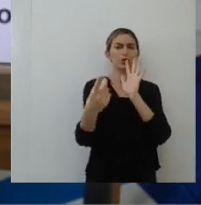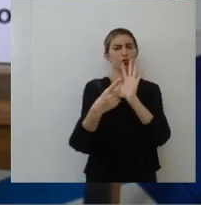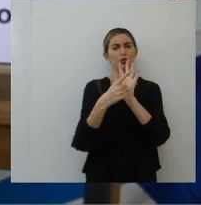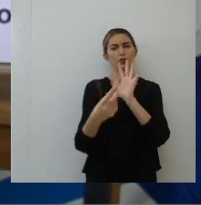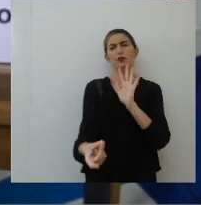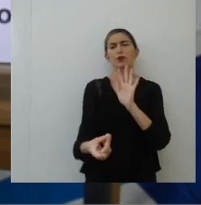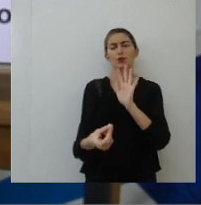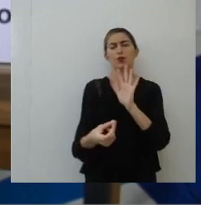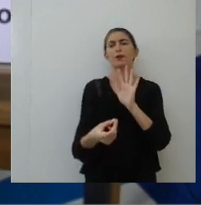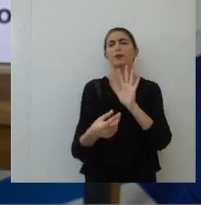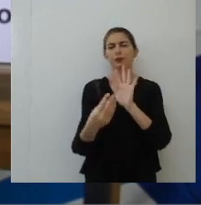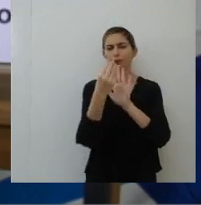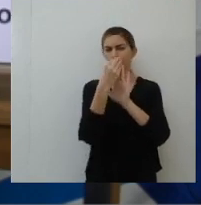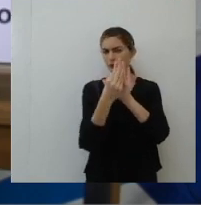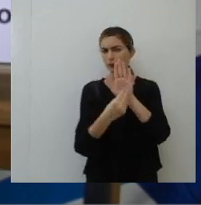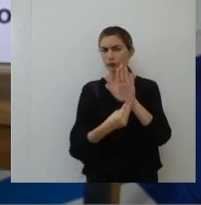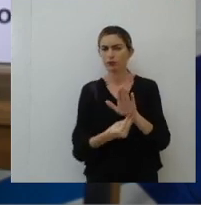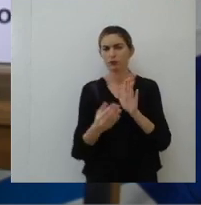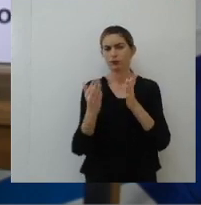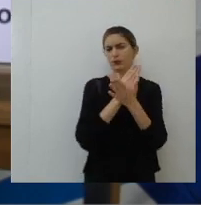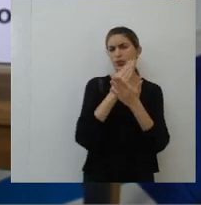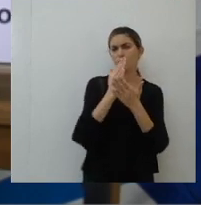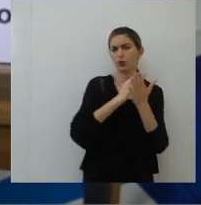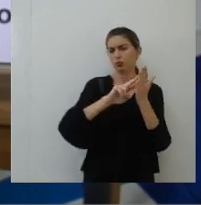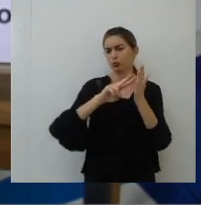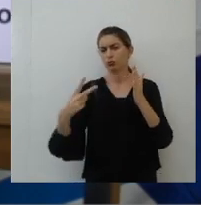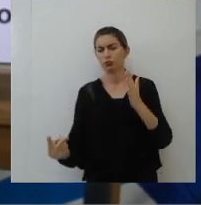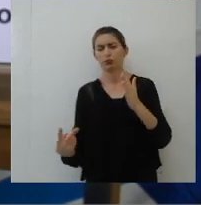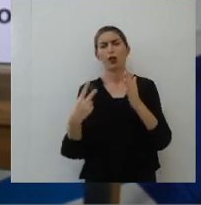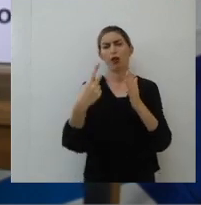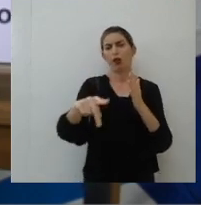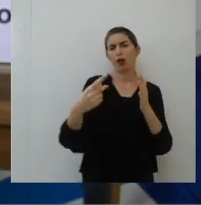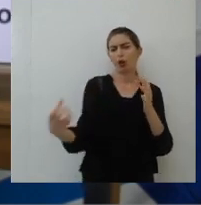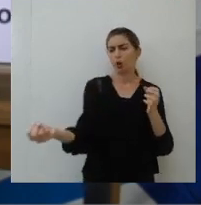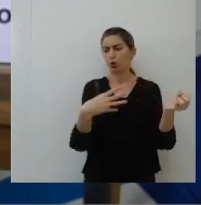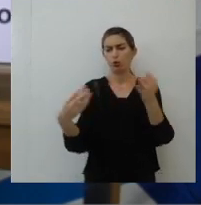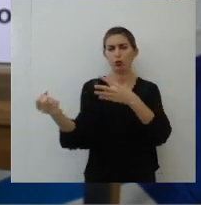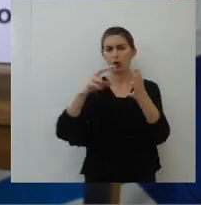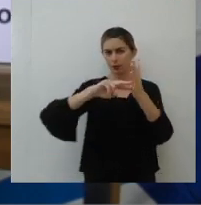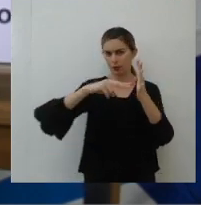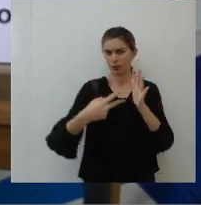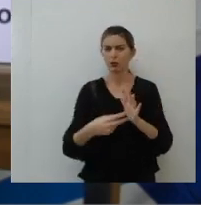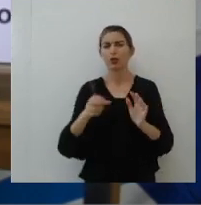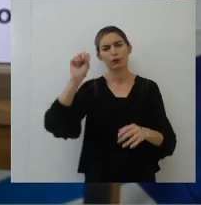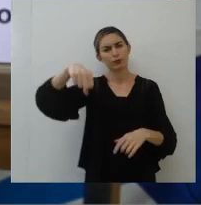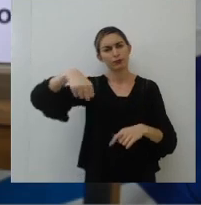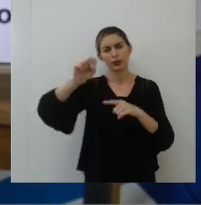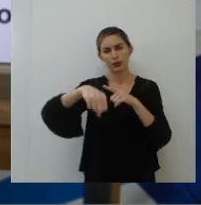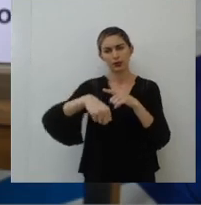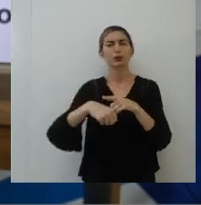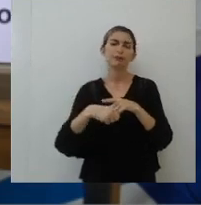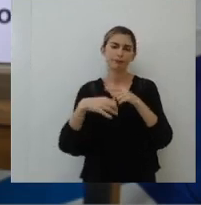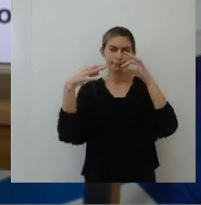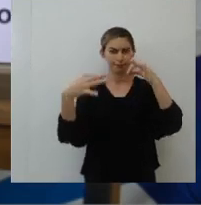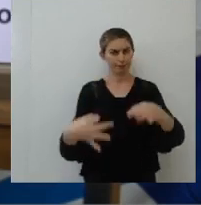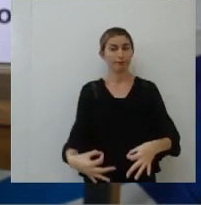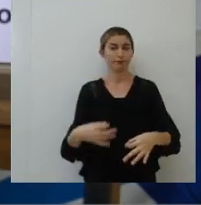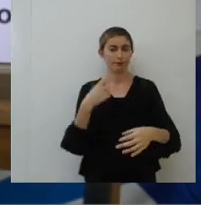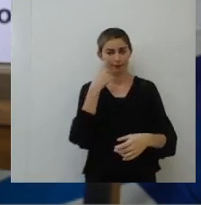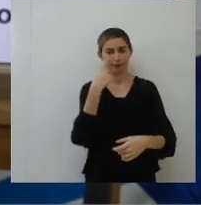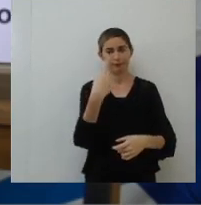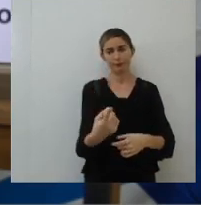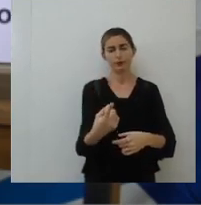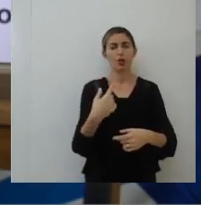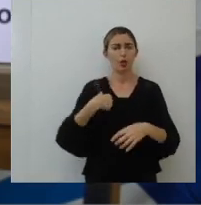isso. Empregadas em alguns contextos, elas ganham novos sentidos, professor? Sim, exatamente o que a gente viu.